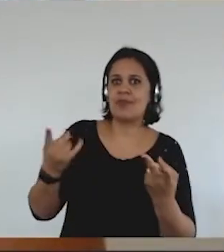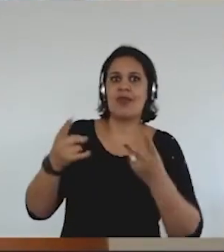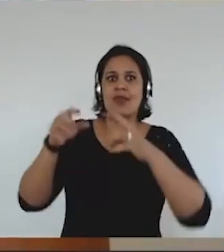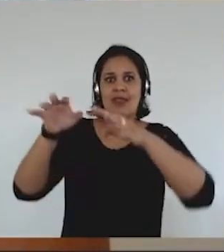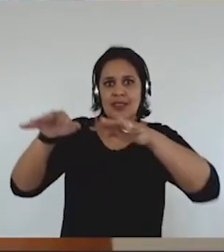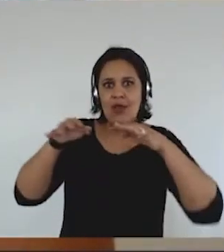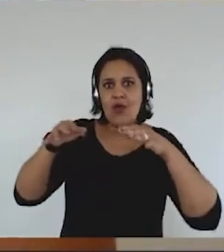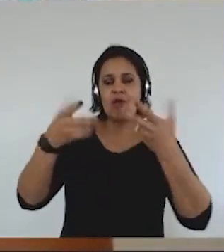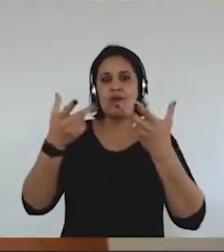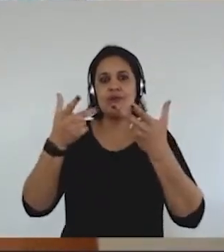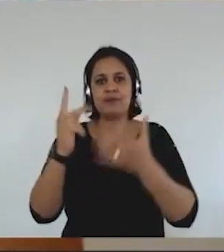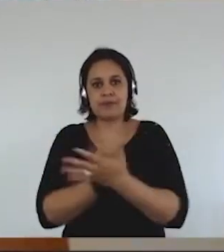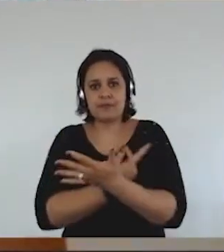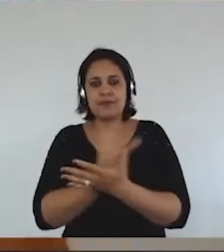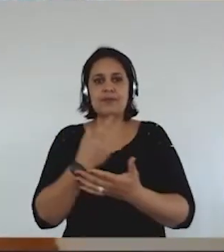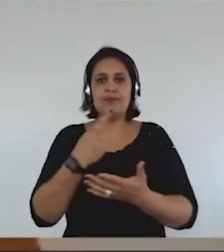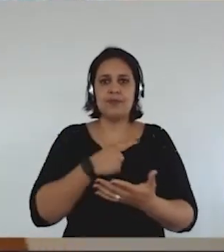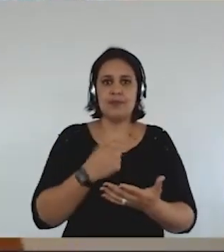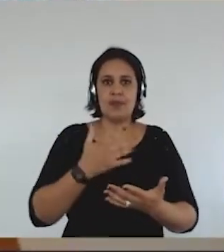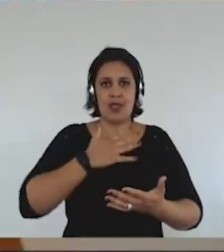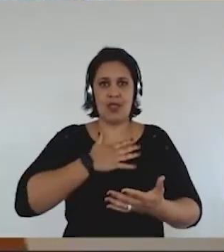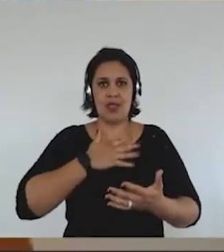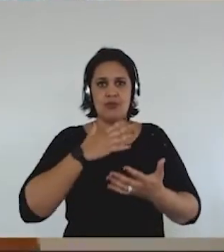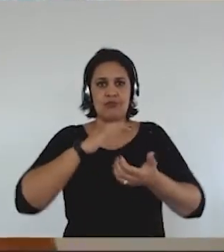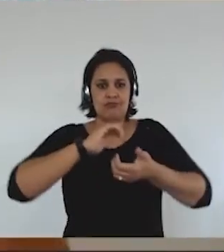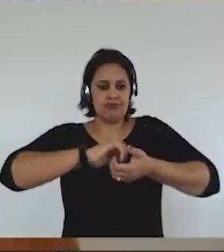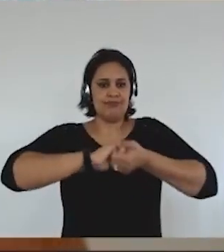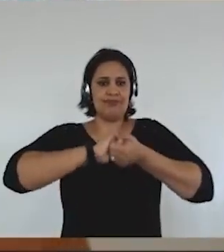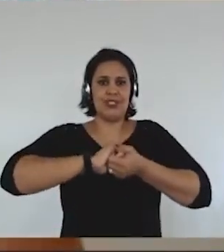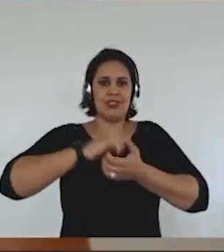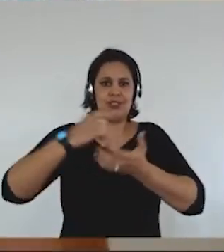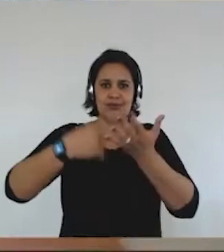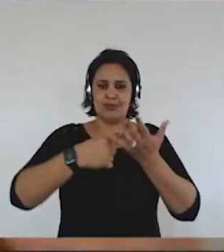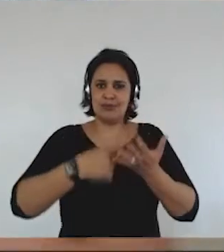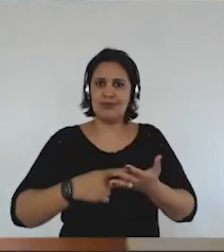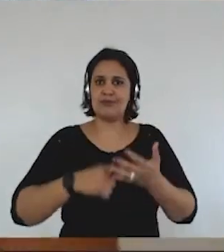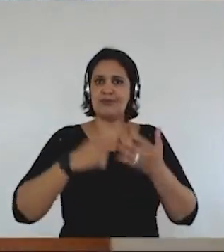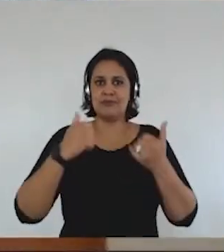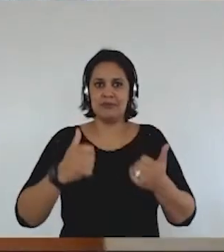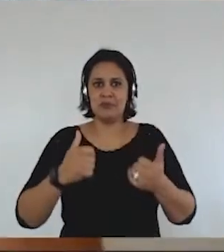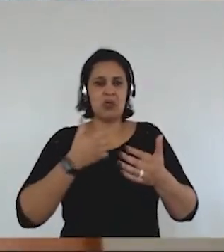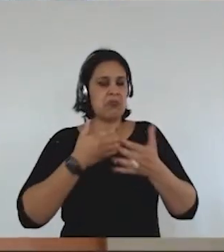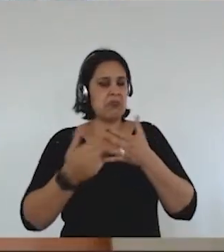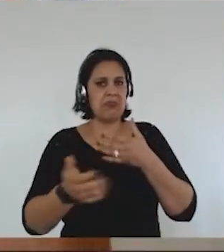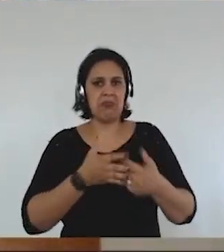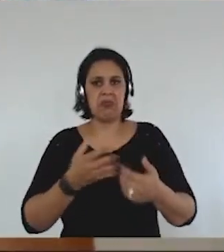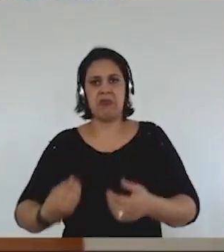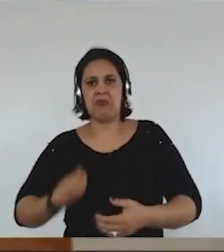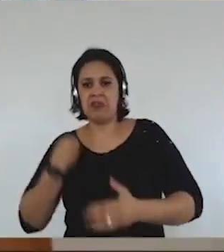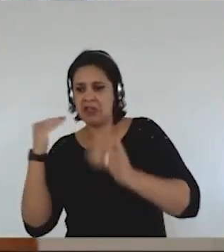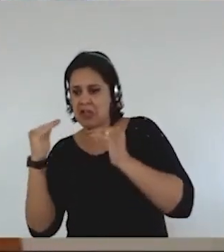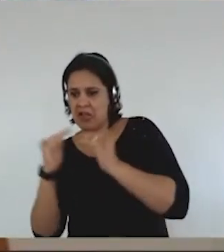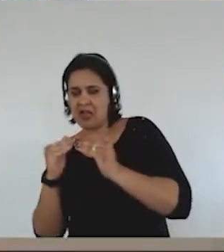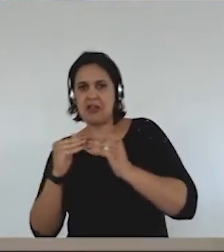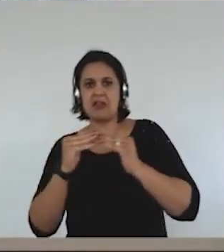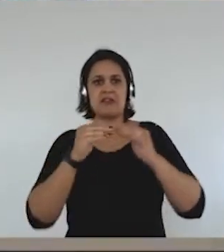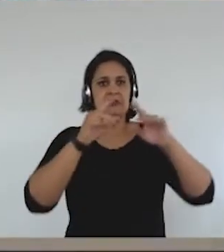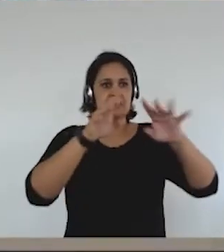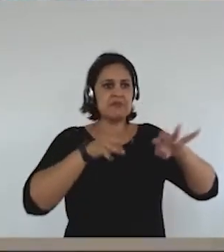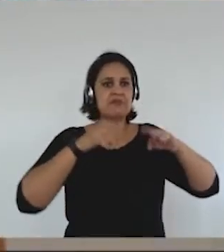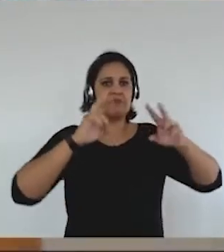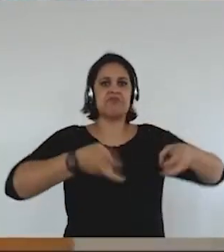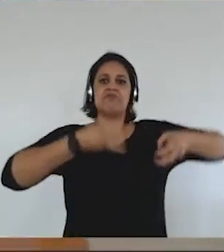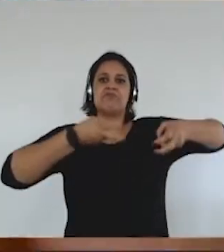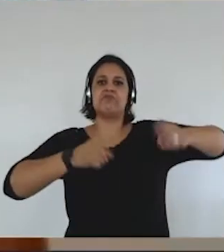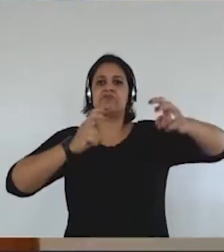fazendo comigo, no meu caso, mediações. De lá, não importa se vai estar em casa, se vai estar na varanda, se vai estar